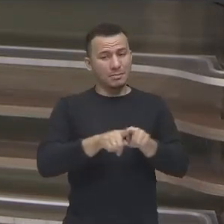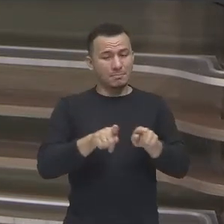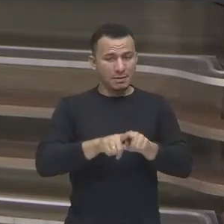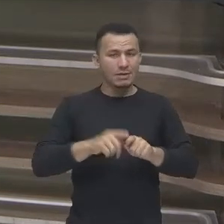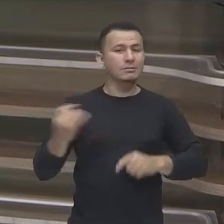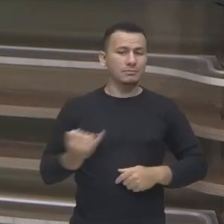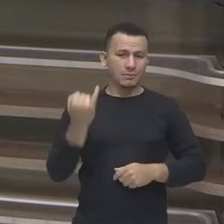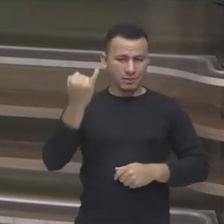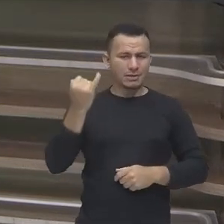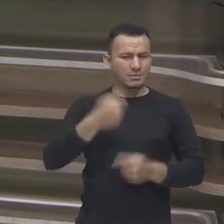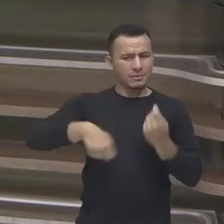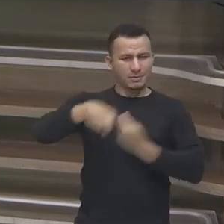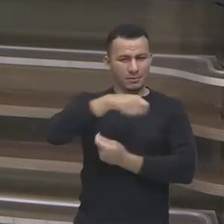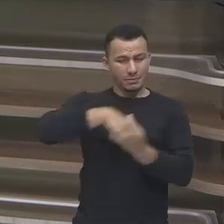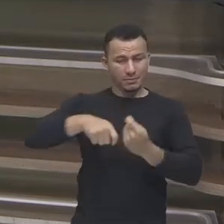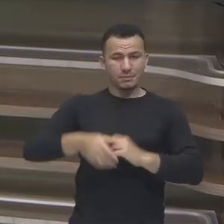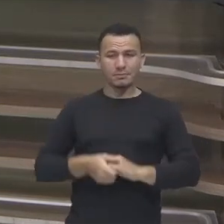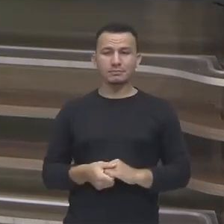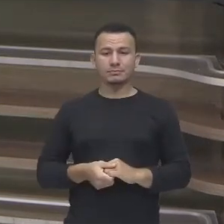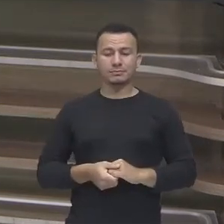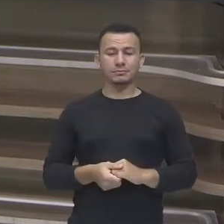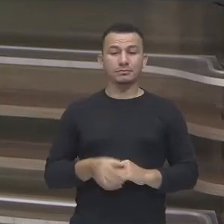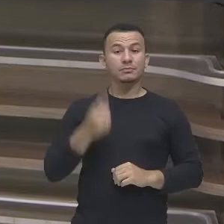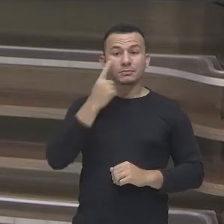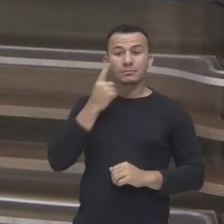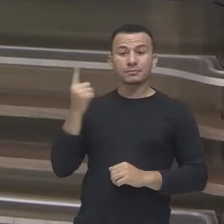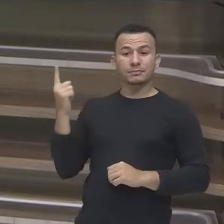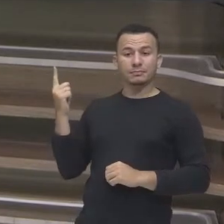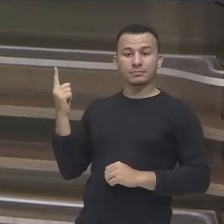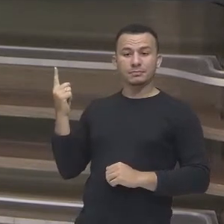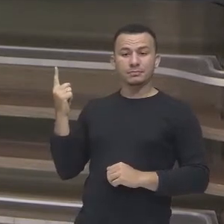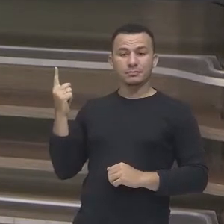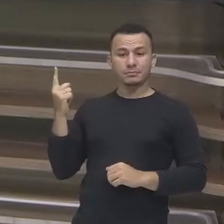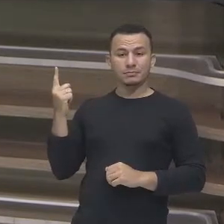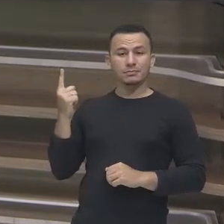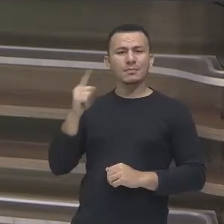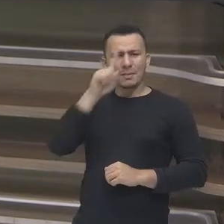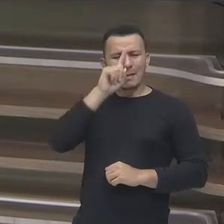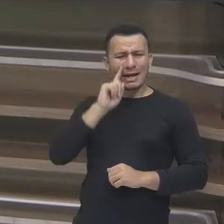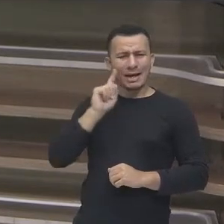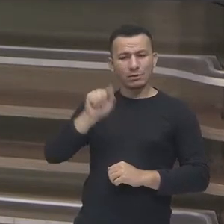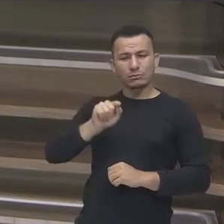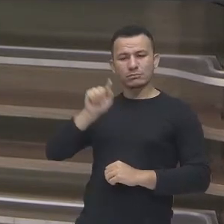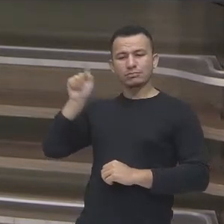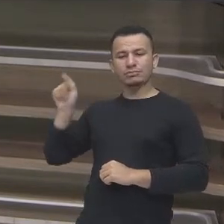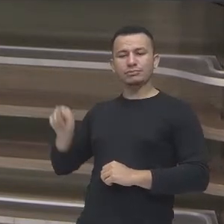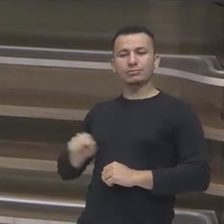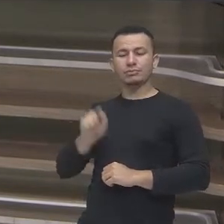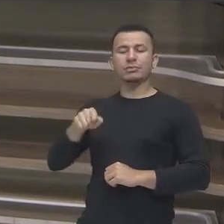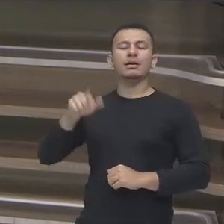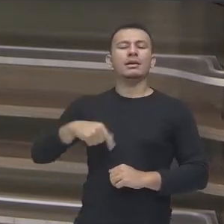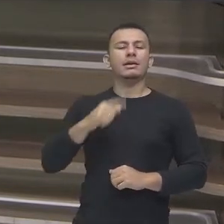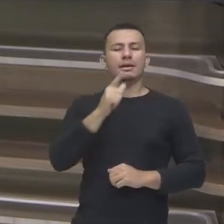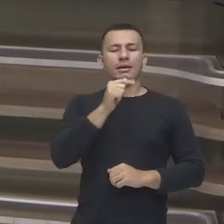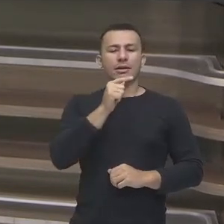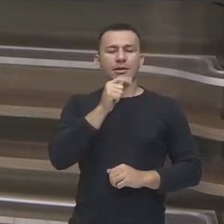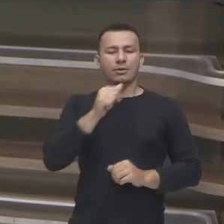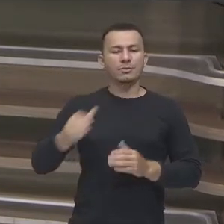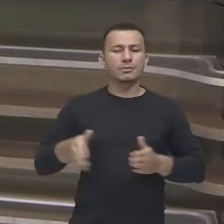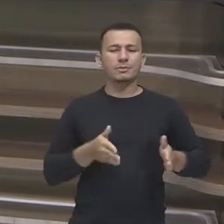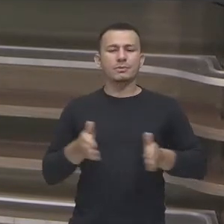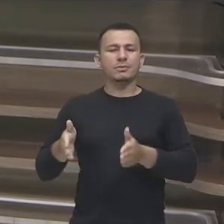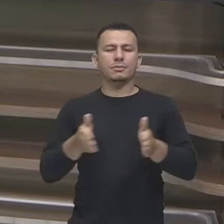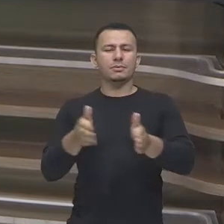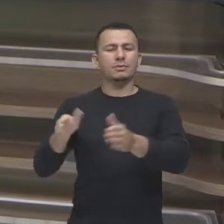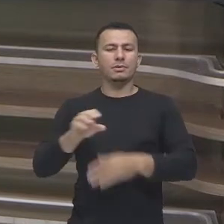também é importante lá para eles, ok? Essa área aqui em específico, pessoal, é por onde corre o Rio São Lourenço. Você já ouviu